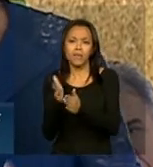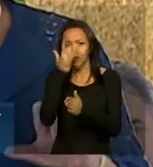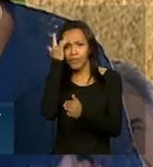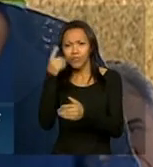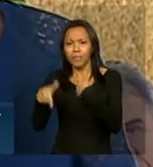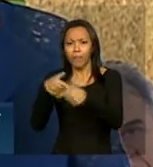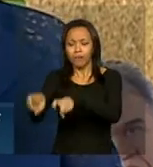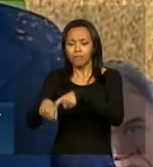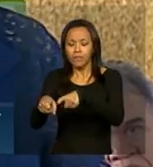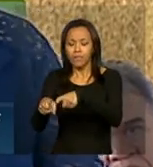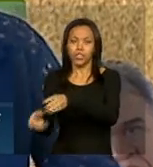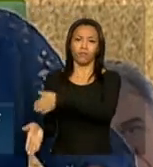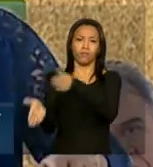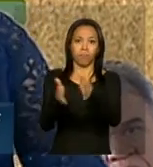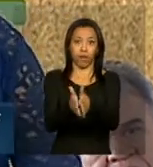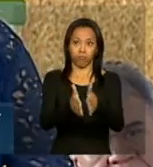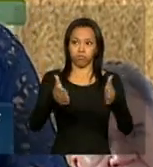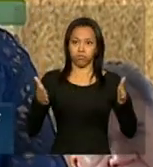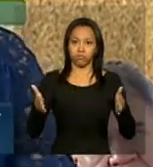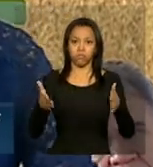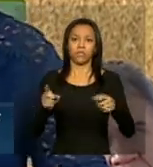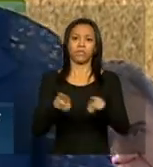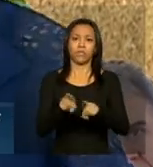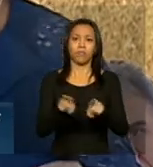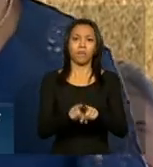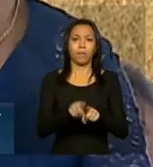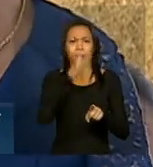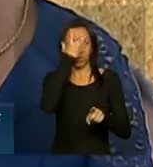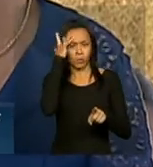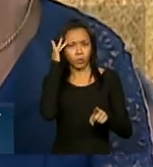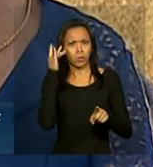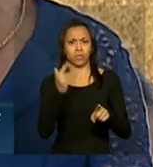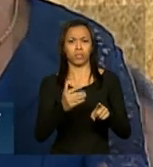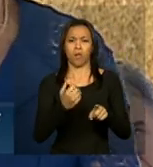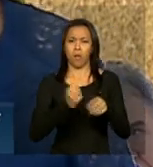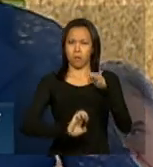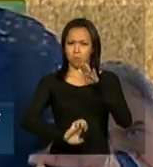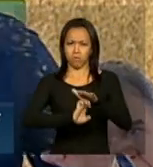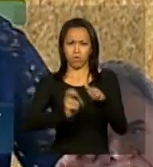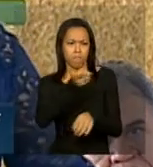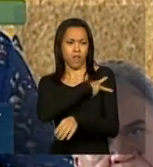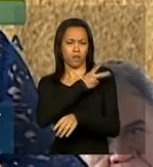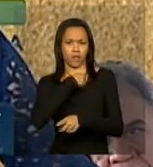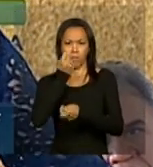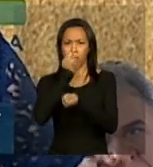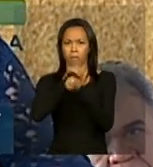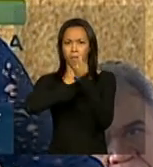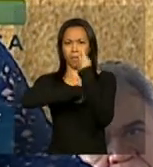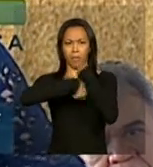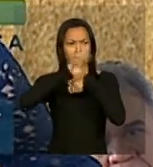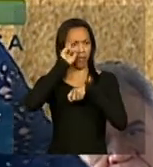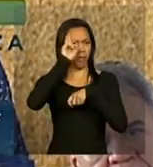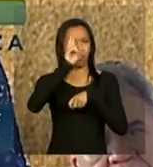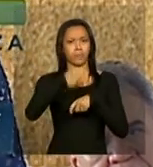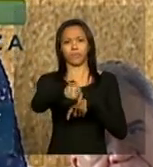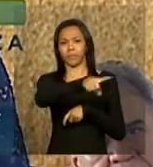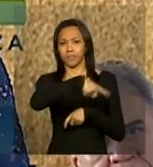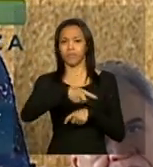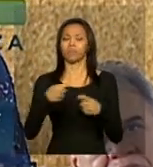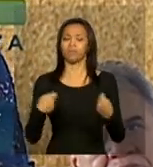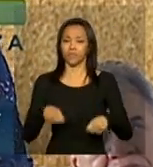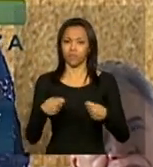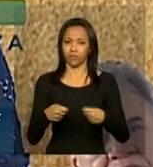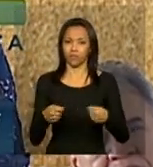grandes. Mas temos também de ter médios altamente produtivos e pequenos altamente